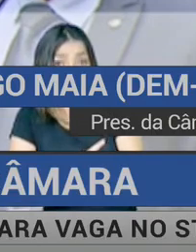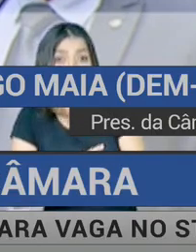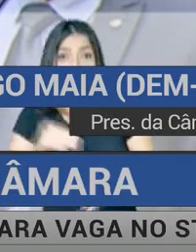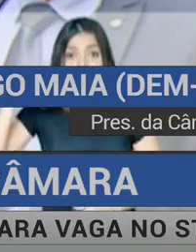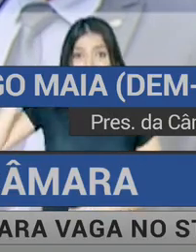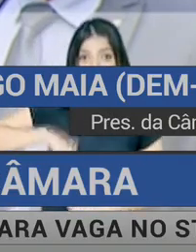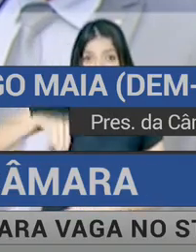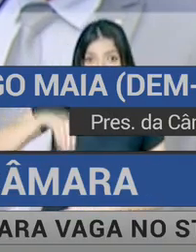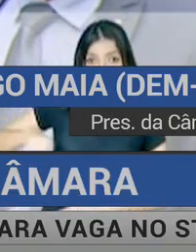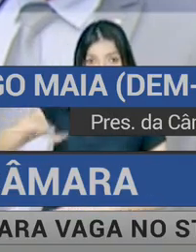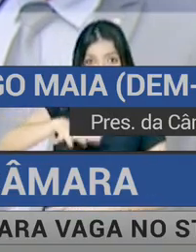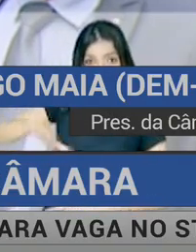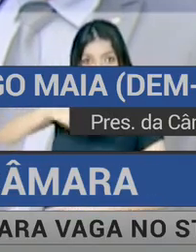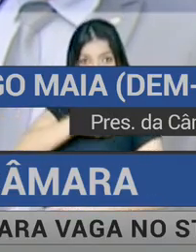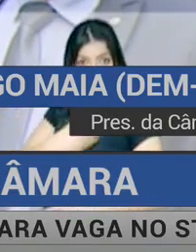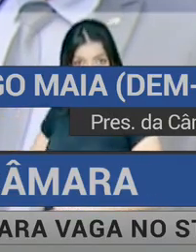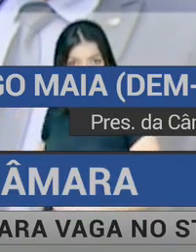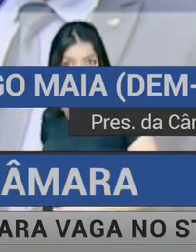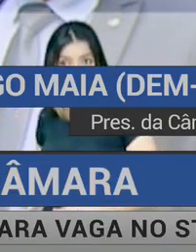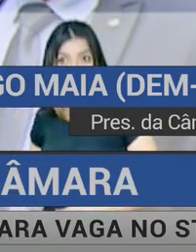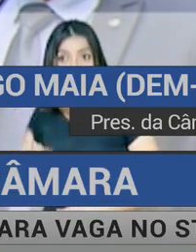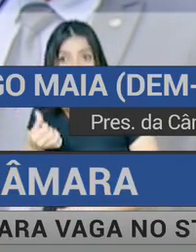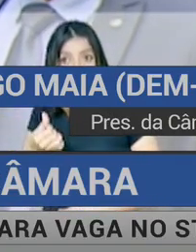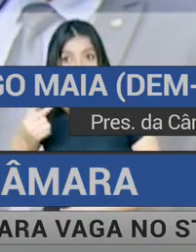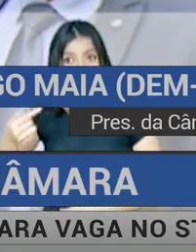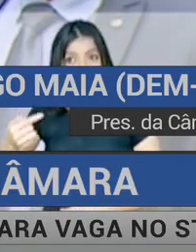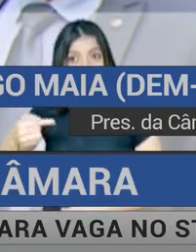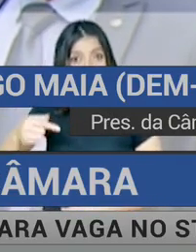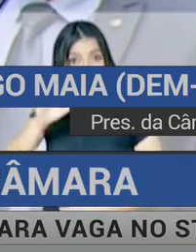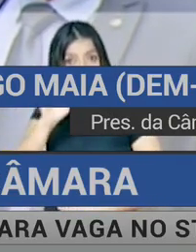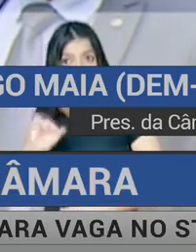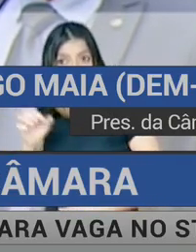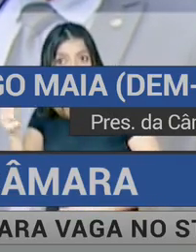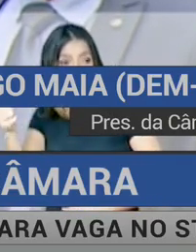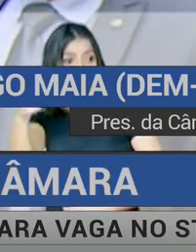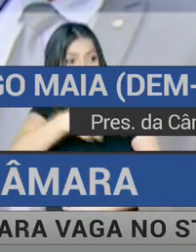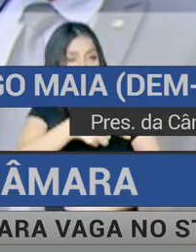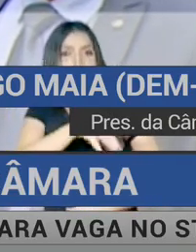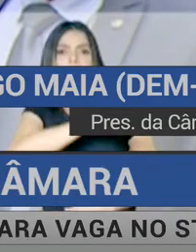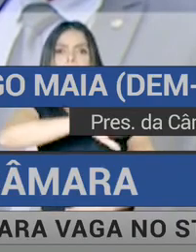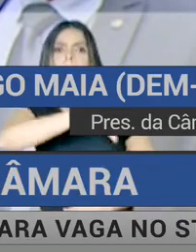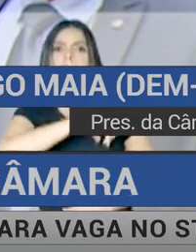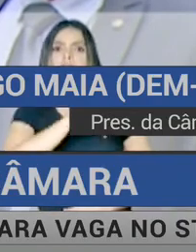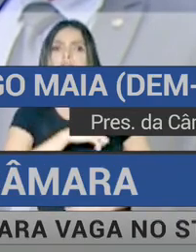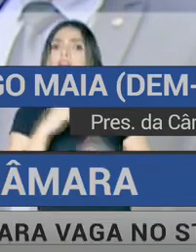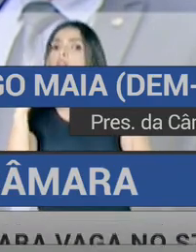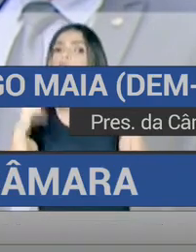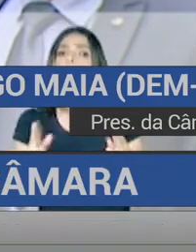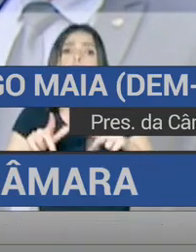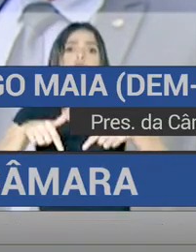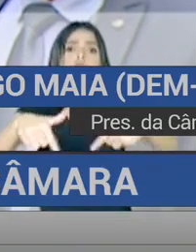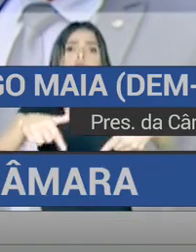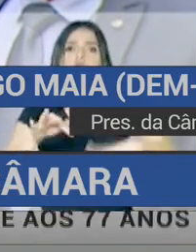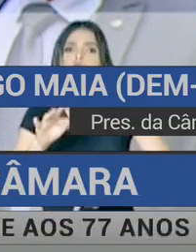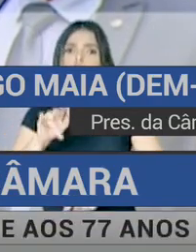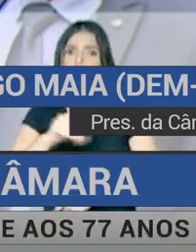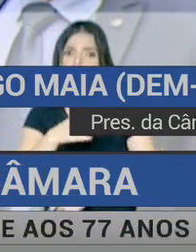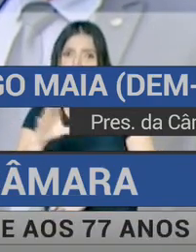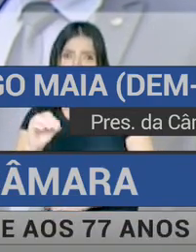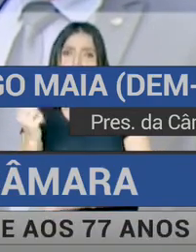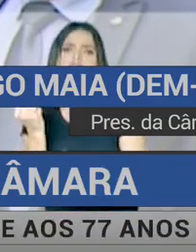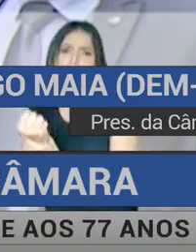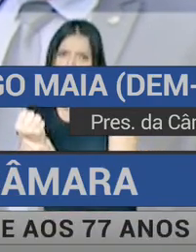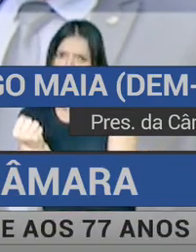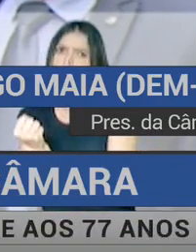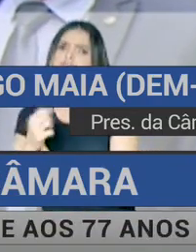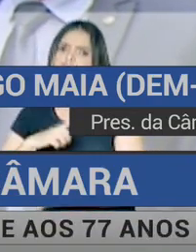nossos salários no setor público são 67% maiores que o seu equivalente no setor privado, com estabilidade e com